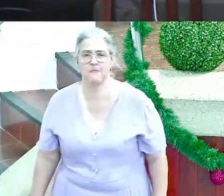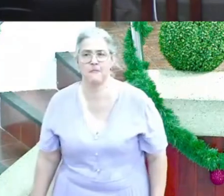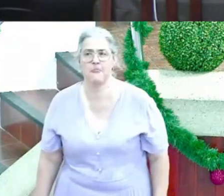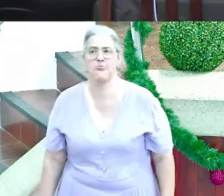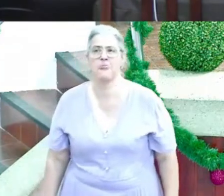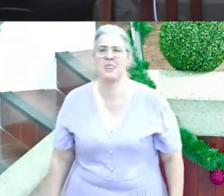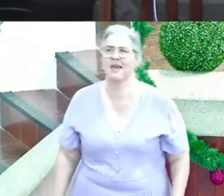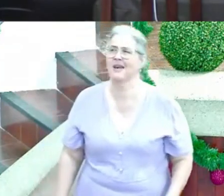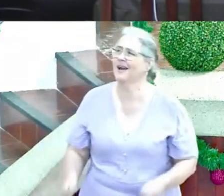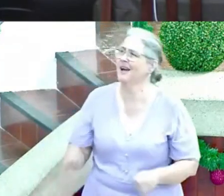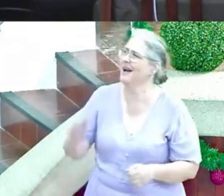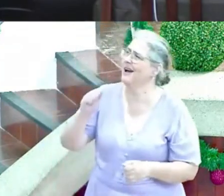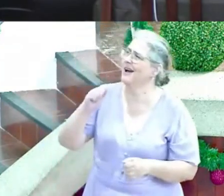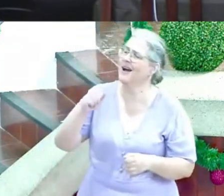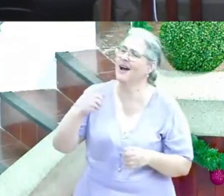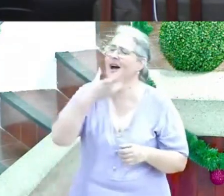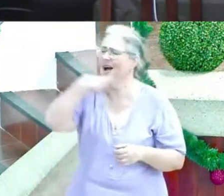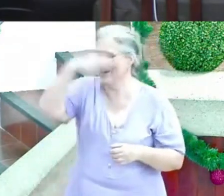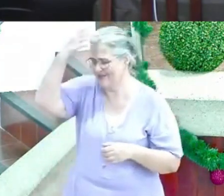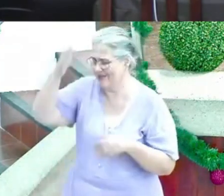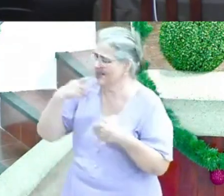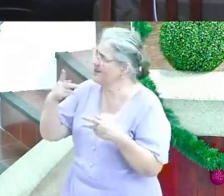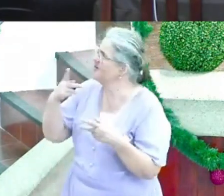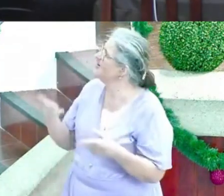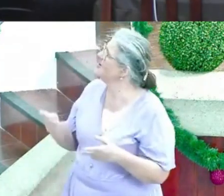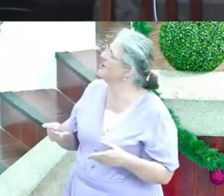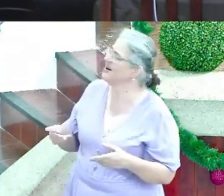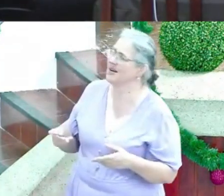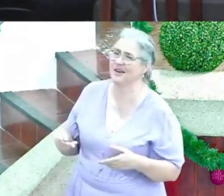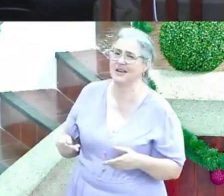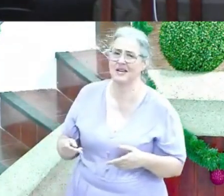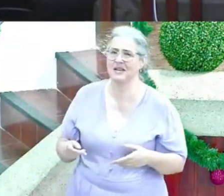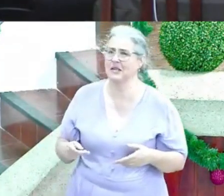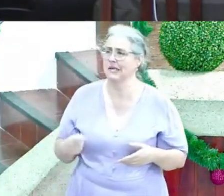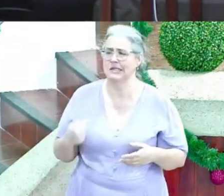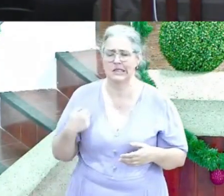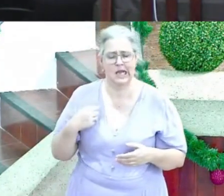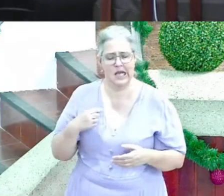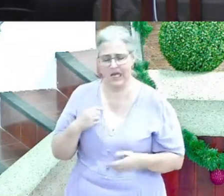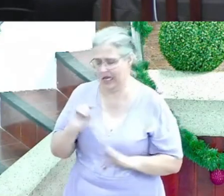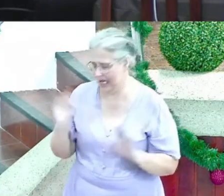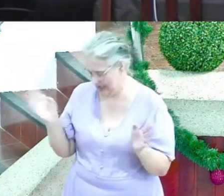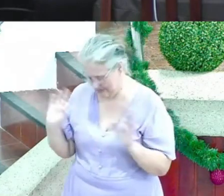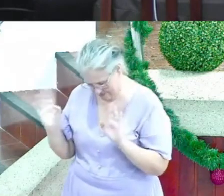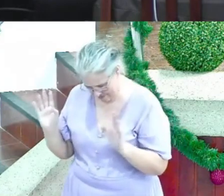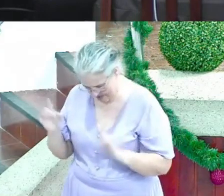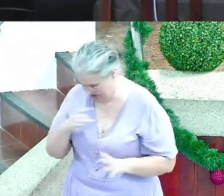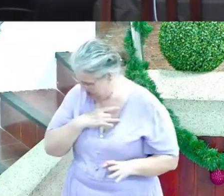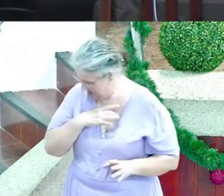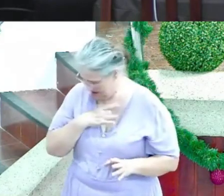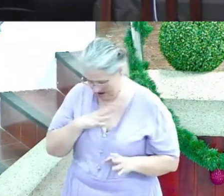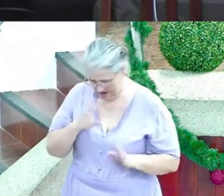militar, não o pedirei, nem tentarei ao Senhor.